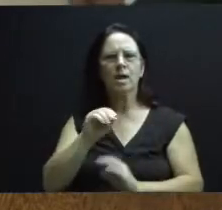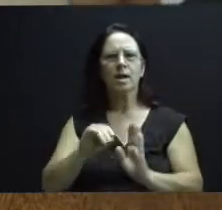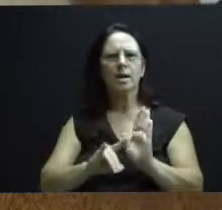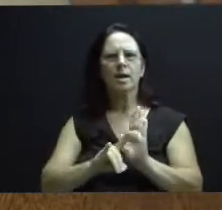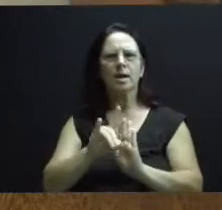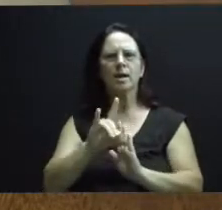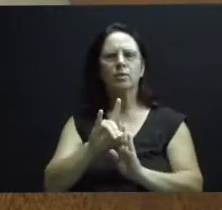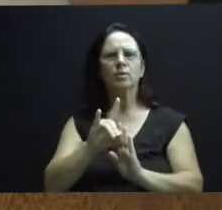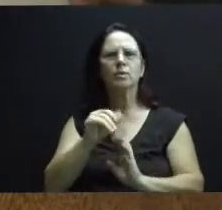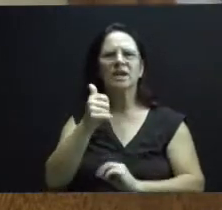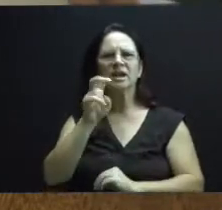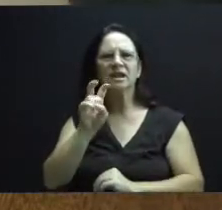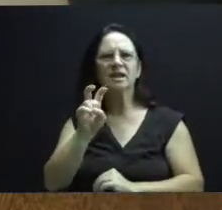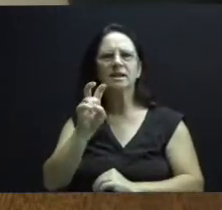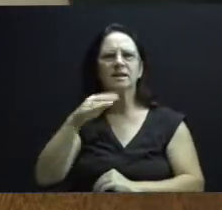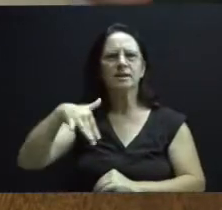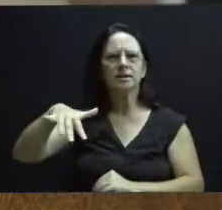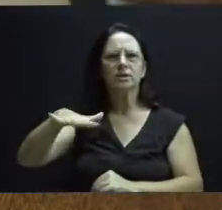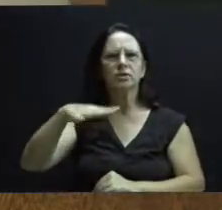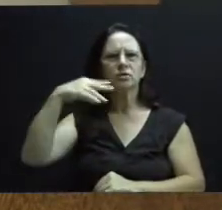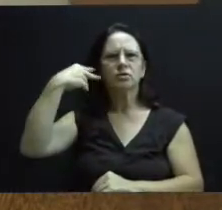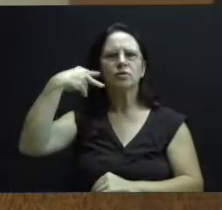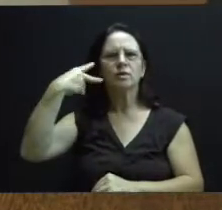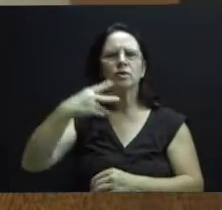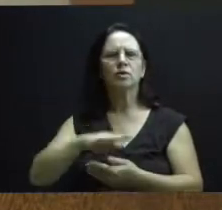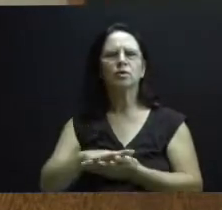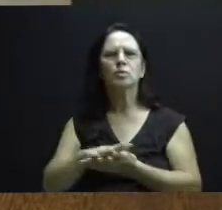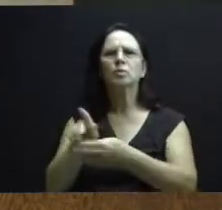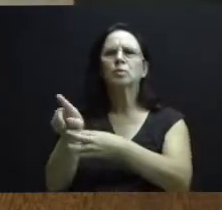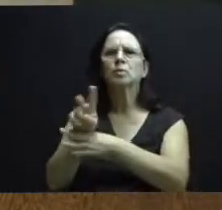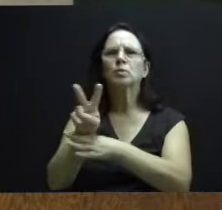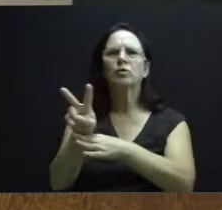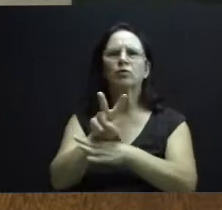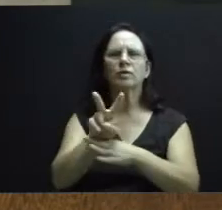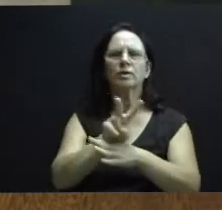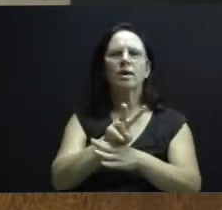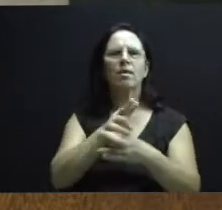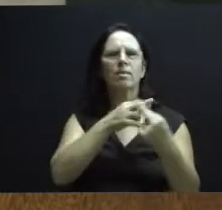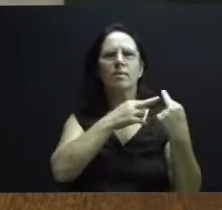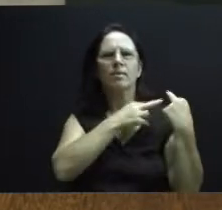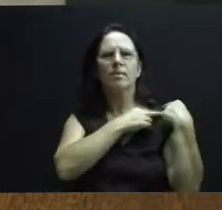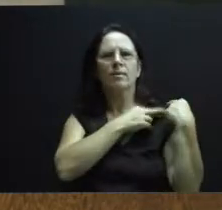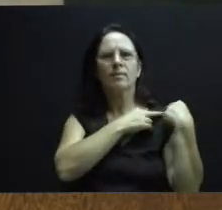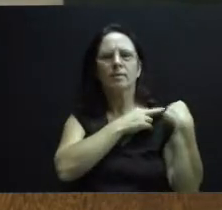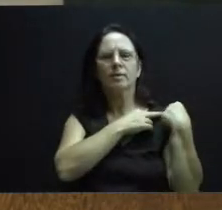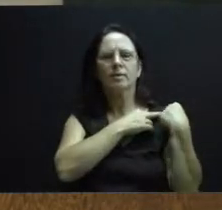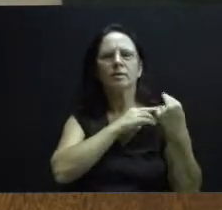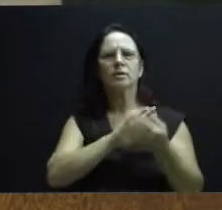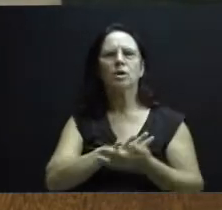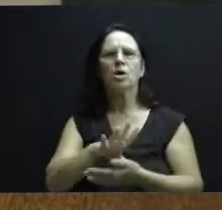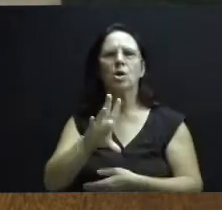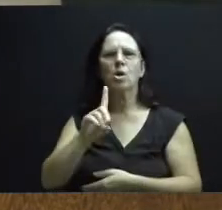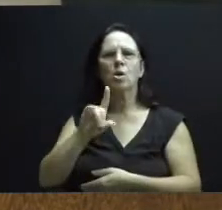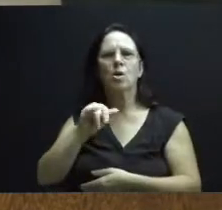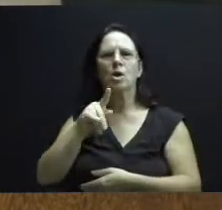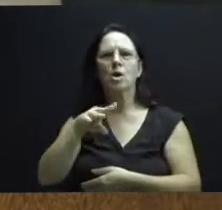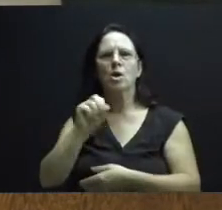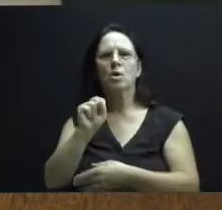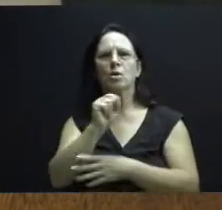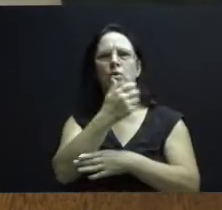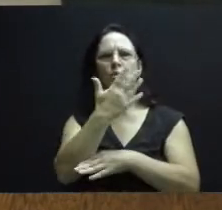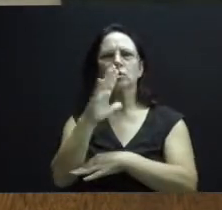por 15 membros para investigar a responsabilidade dos danos ambientais causados